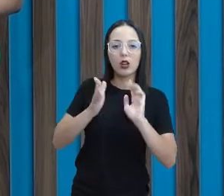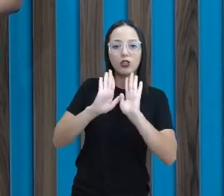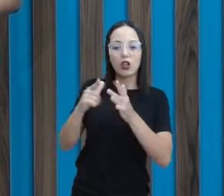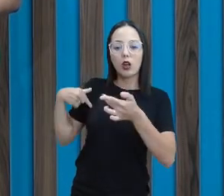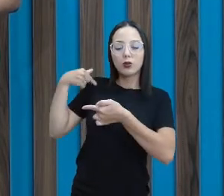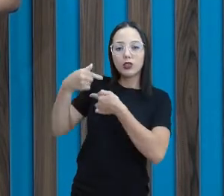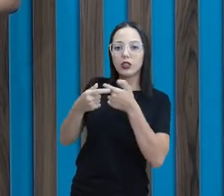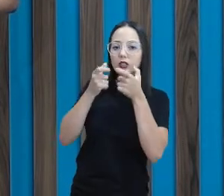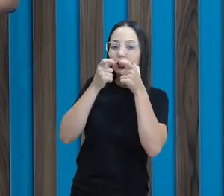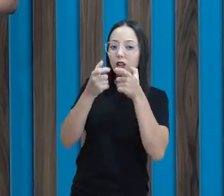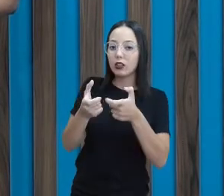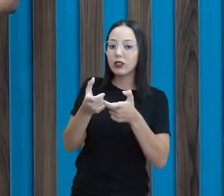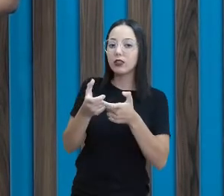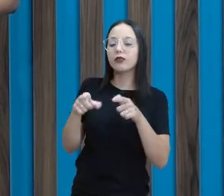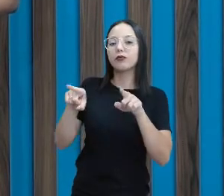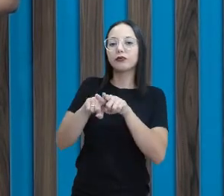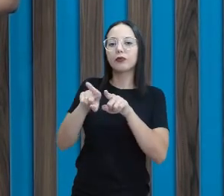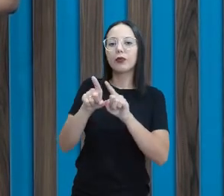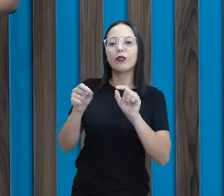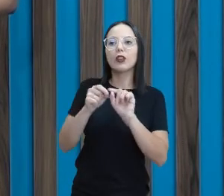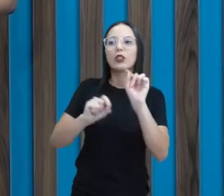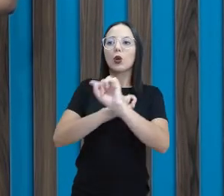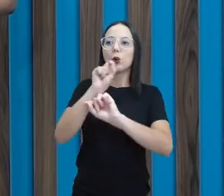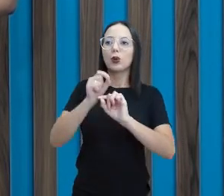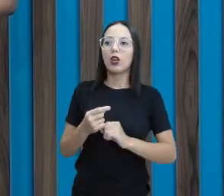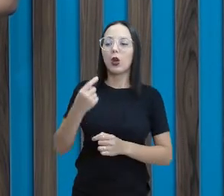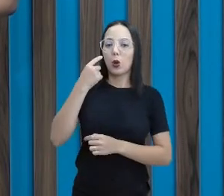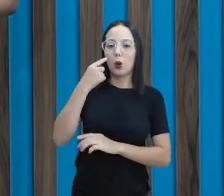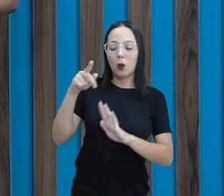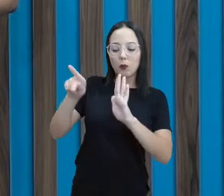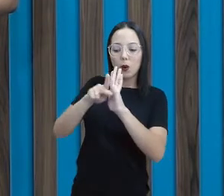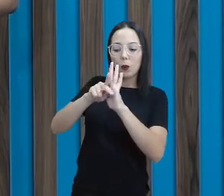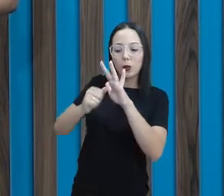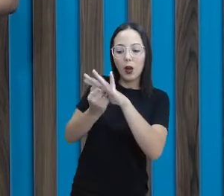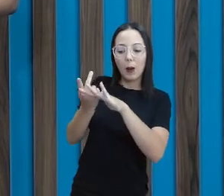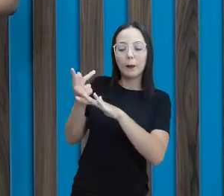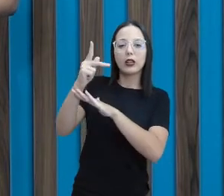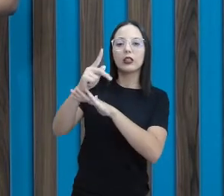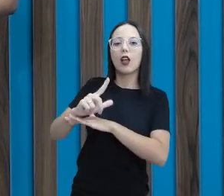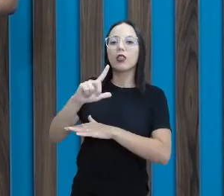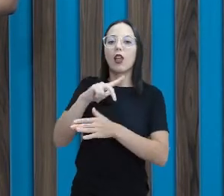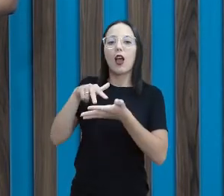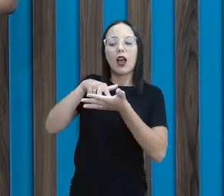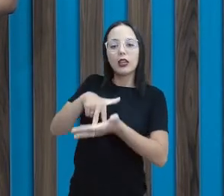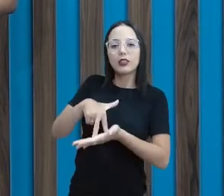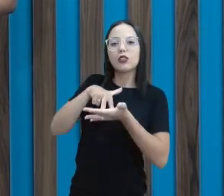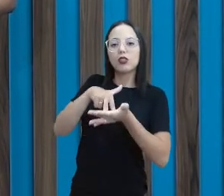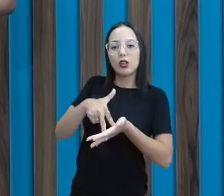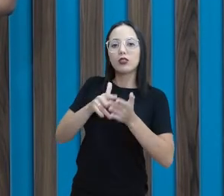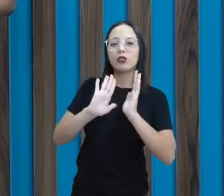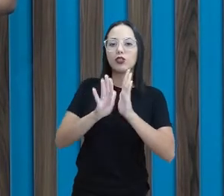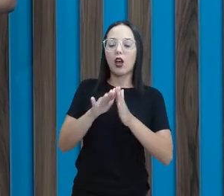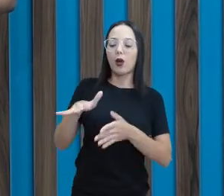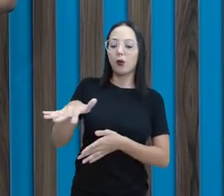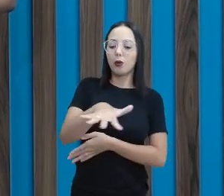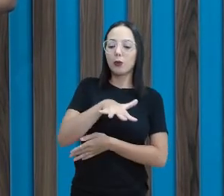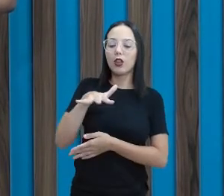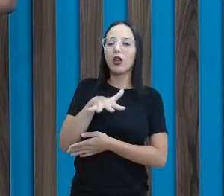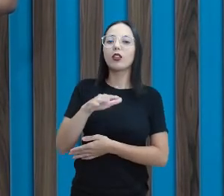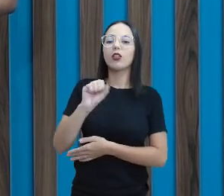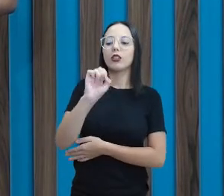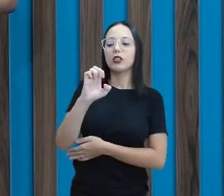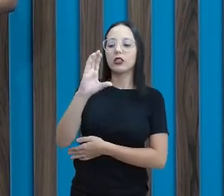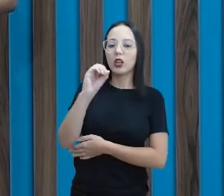gene de interesse. Esse gene que vai fazer com que aquela planta tenha resistência a ambiente